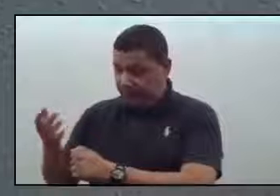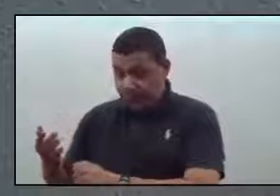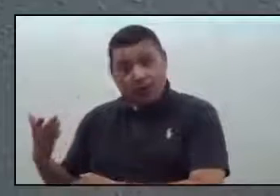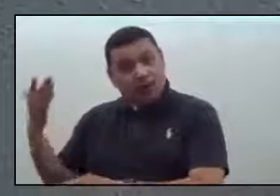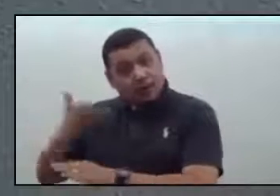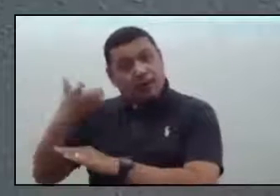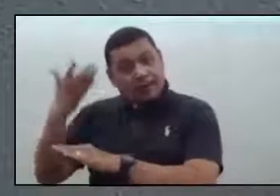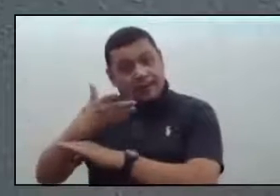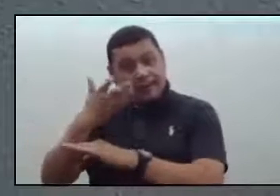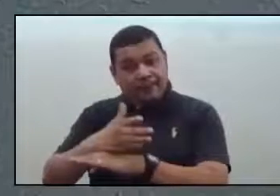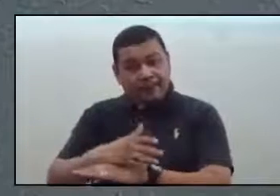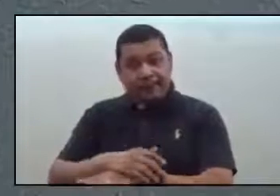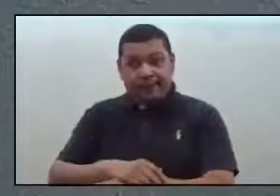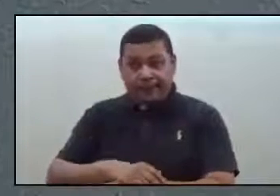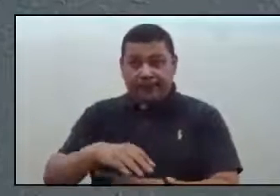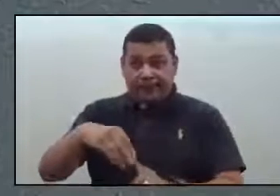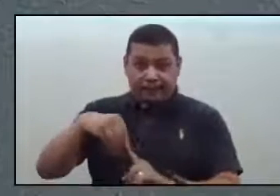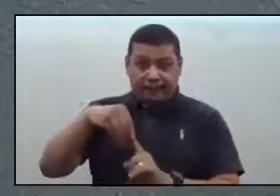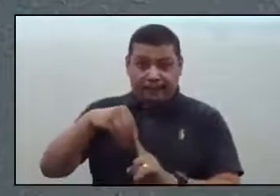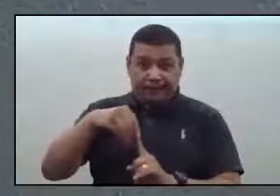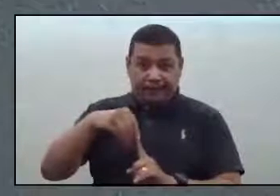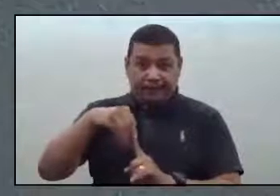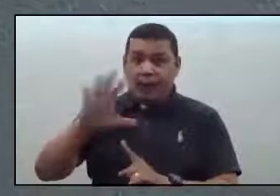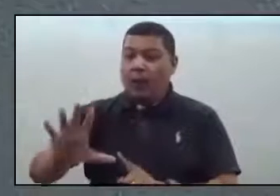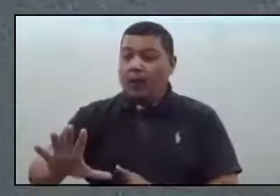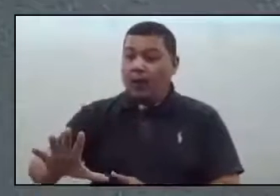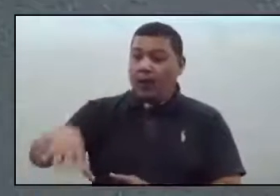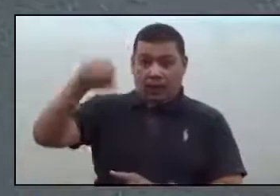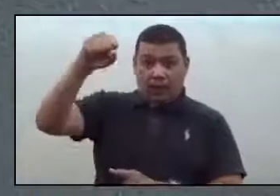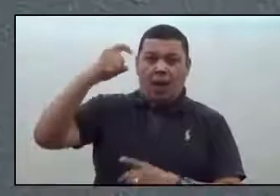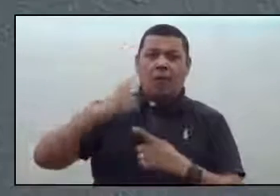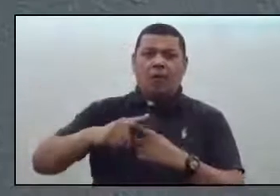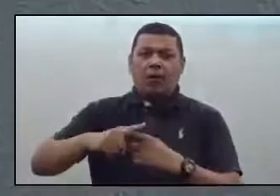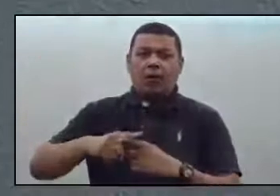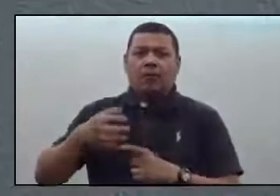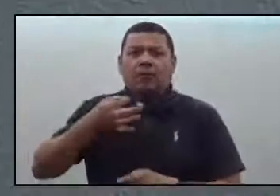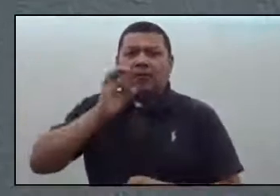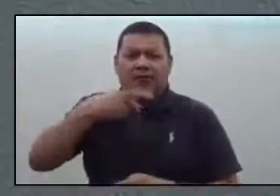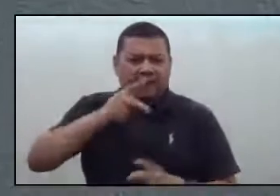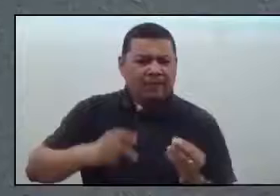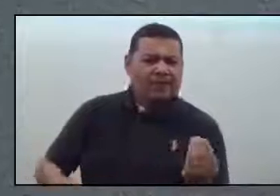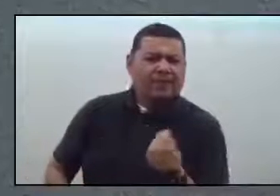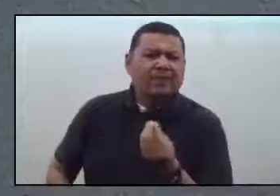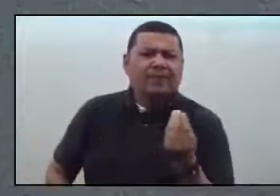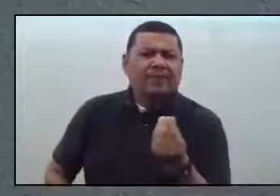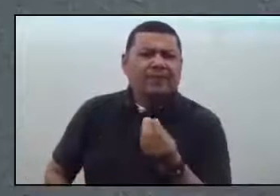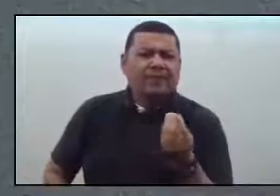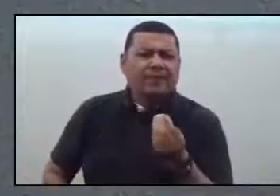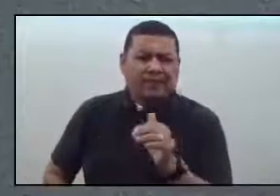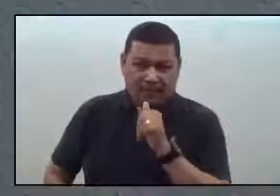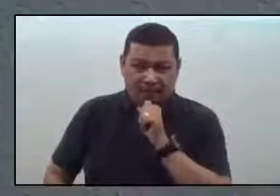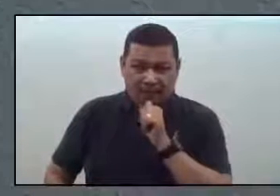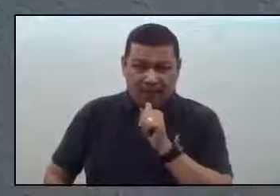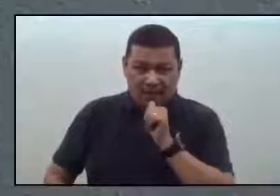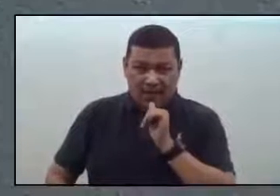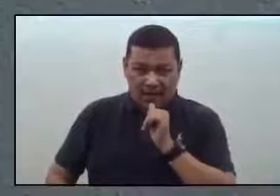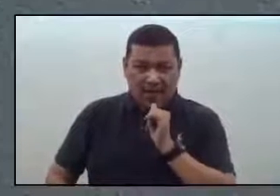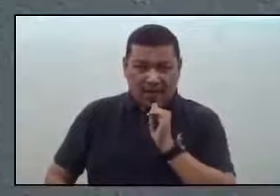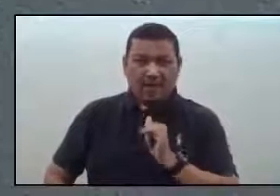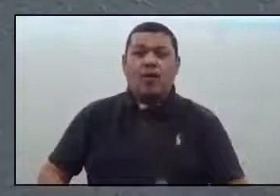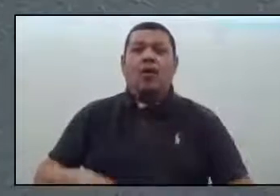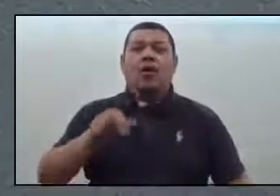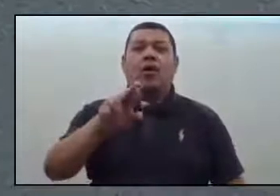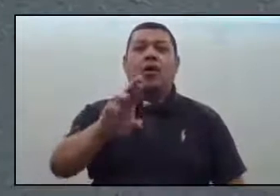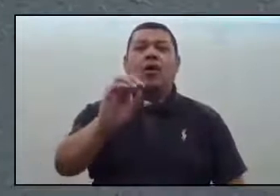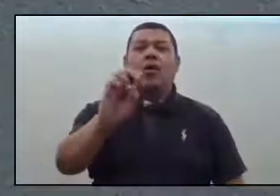em especial os premiados pela qualidade do seu café. Quero citar aqui o seu Roniel Hell,